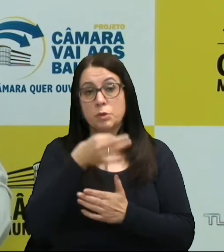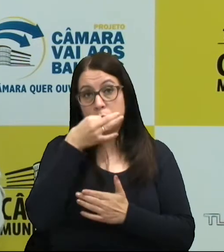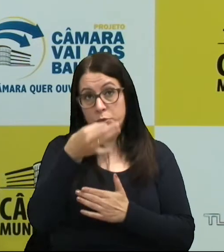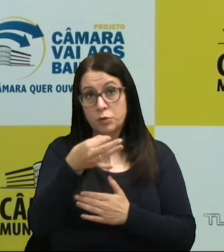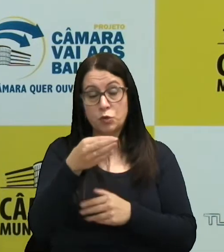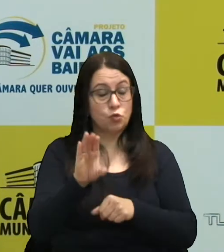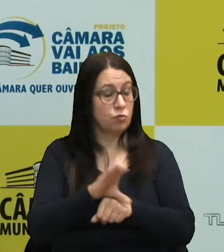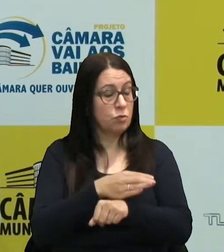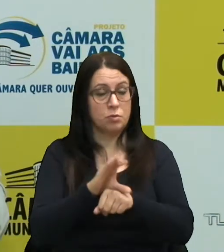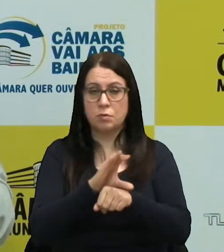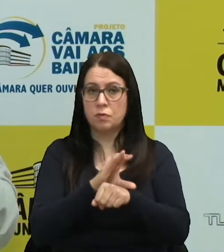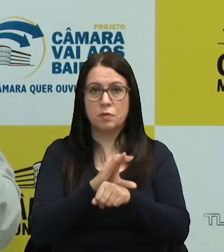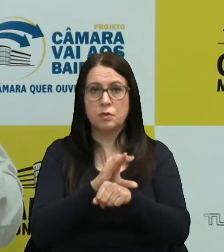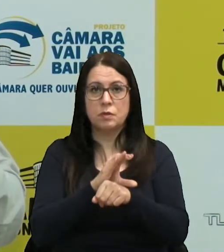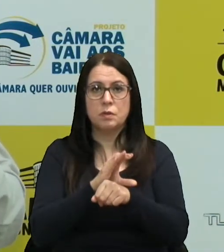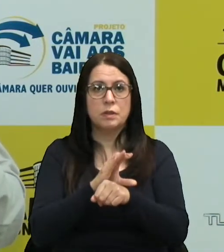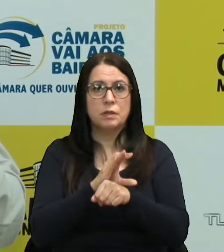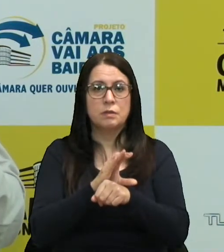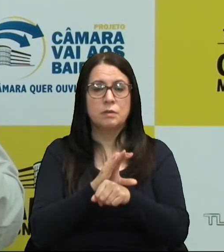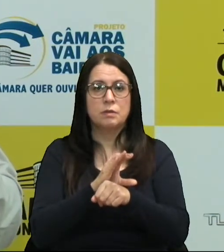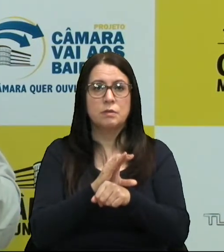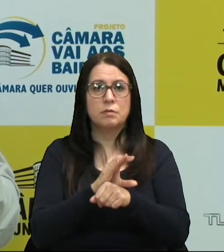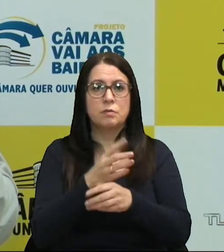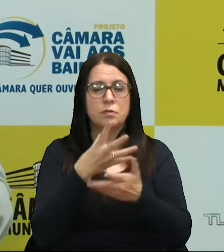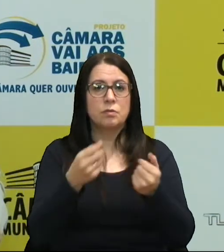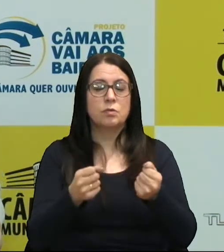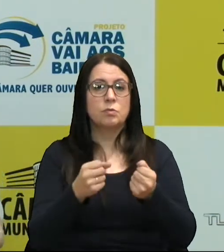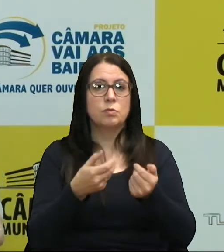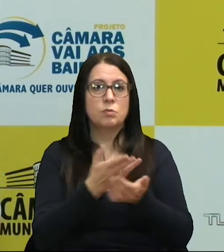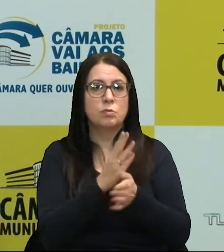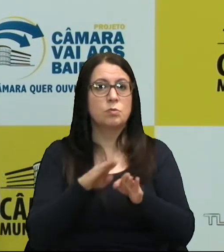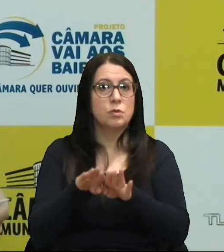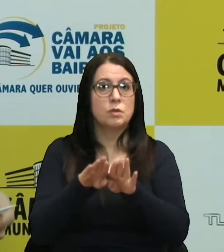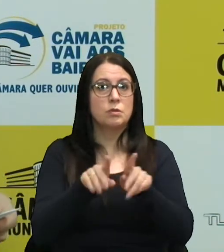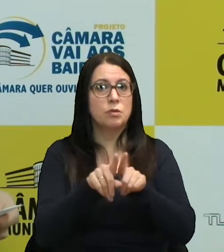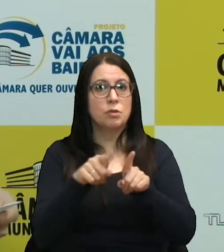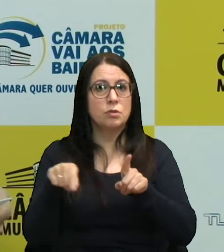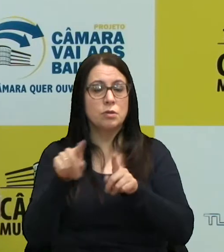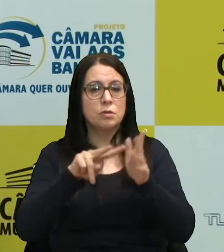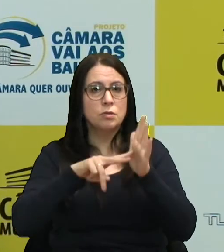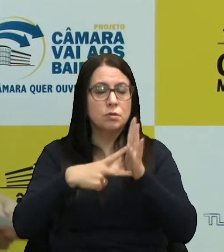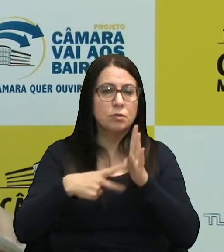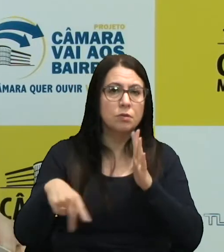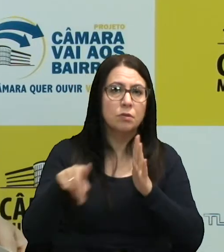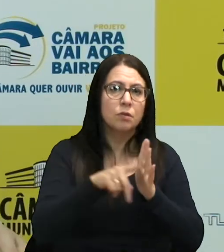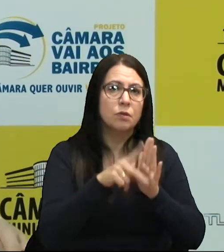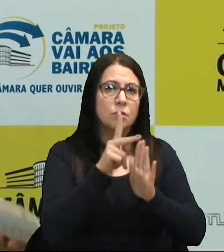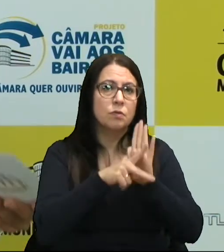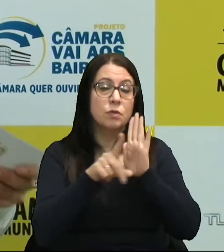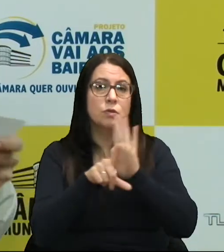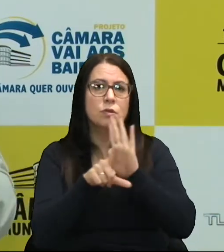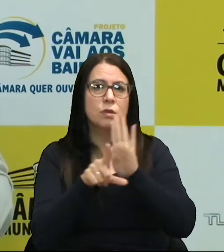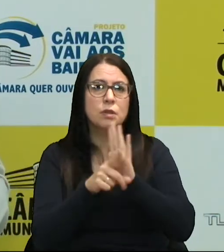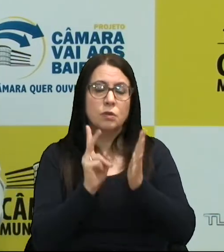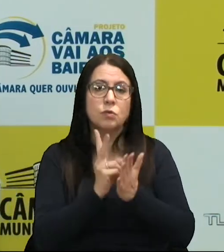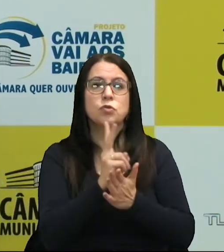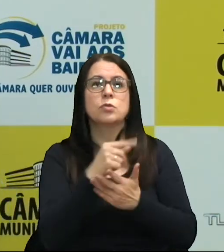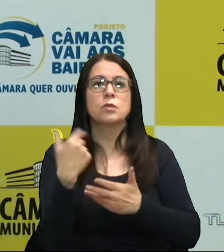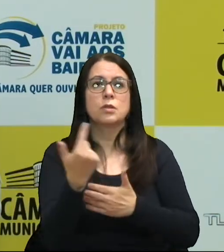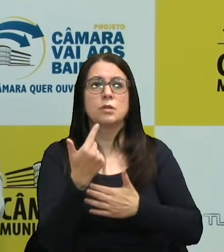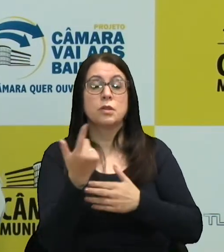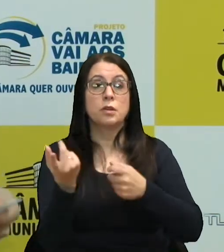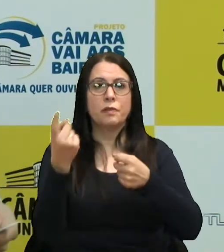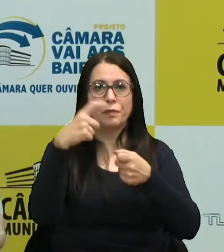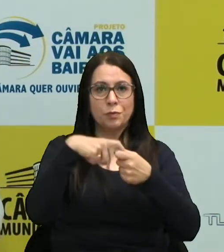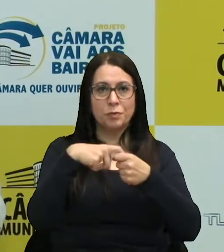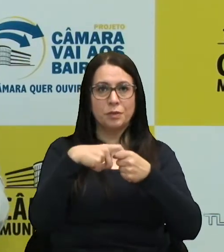pela inconstitucionalidade rejeitado por unanimidade, o que significa que esse projeto de lei seguirá tramitando, voltará